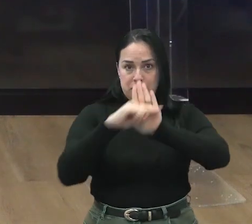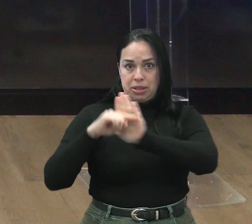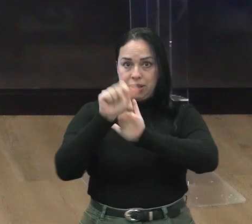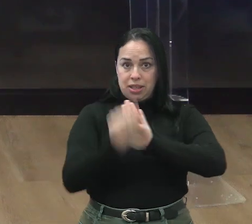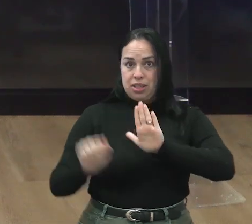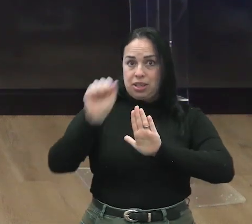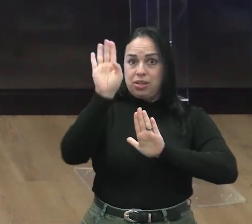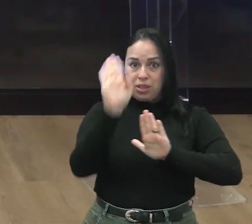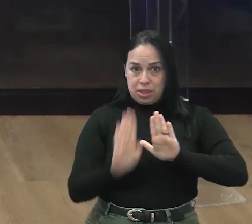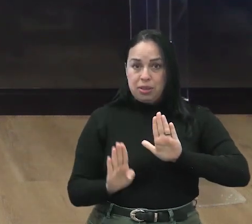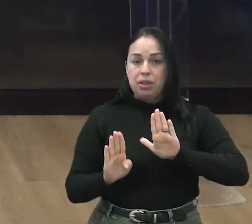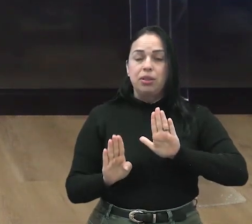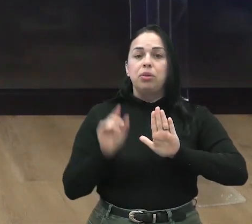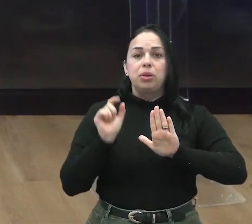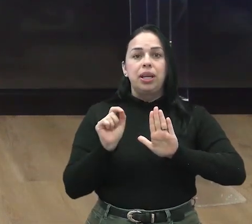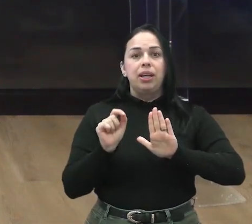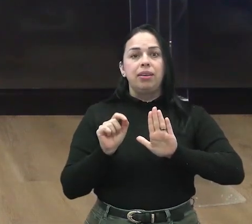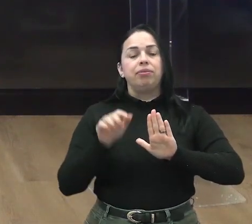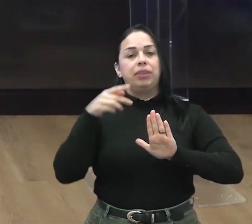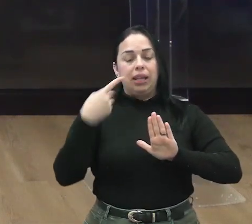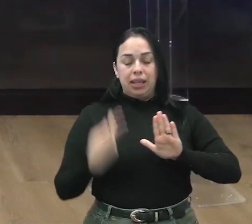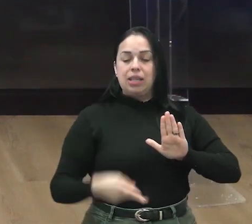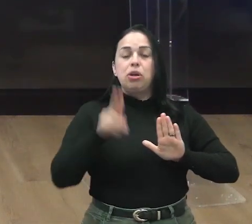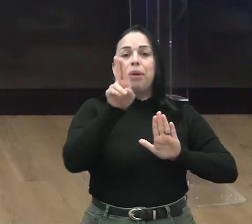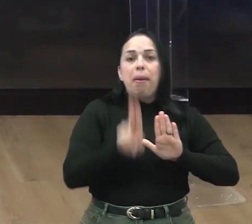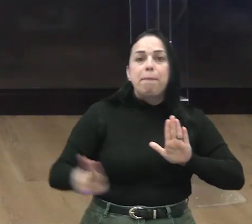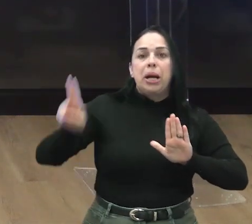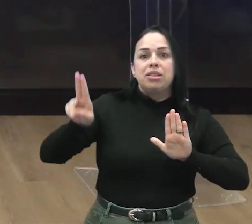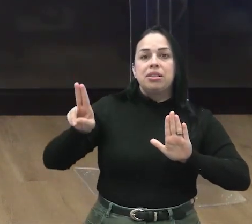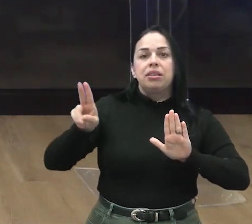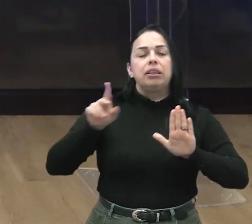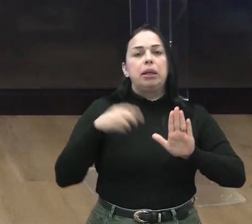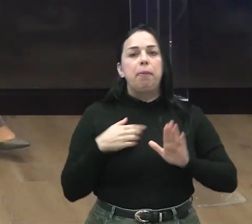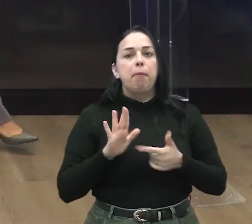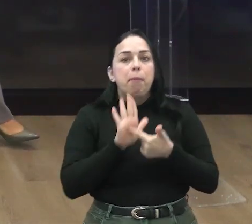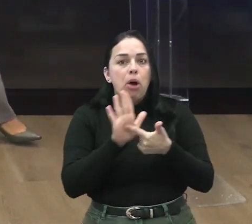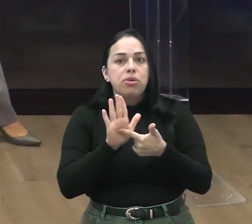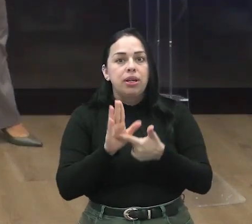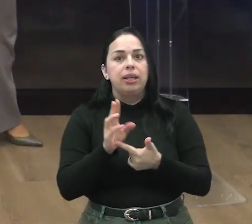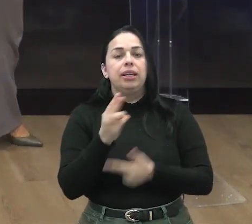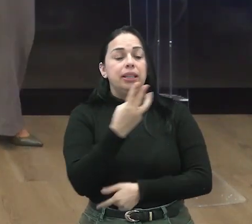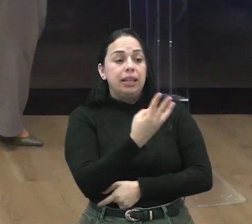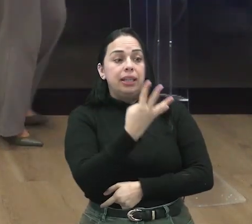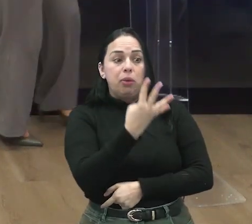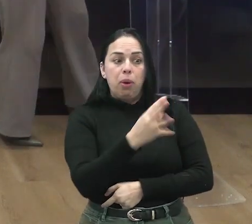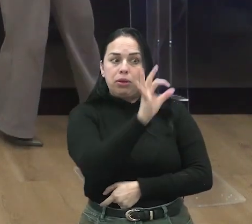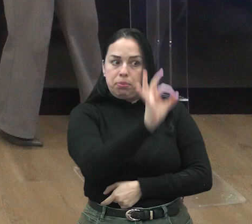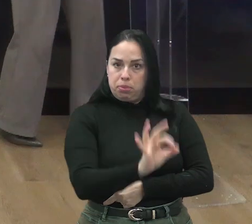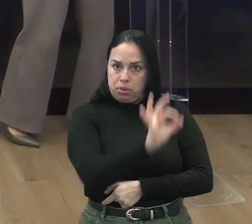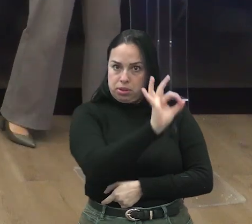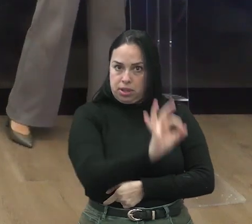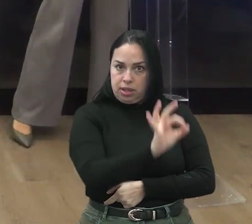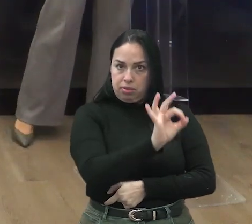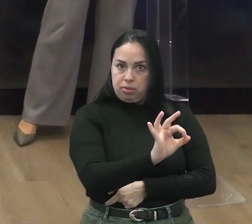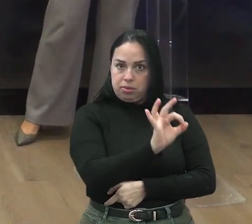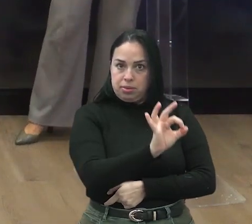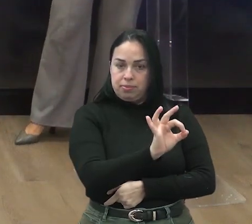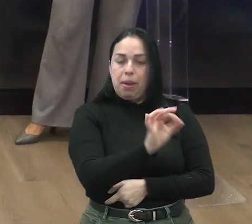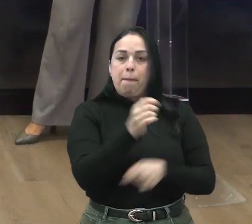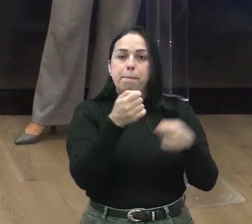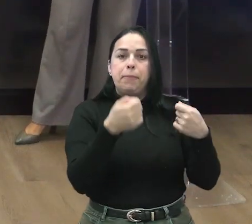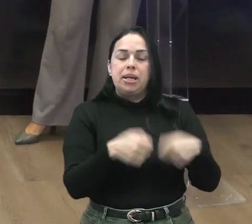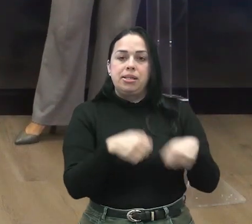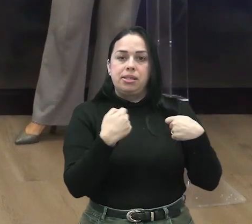estudo da Associação Brasileira de Mantenedoras do Ensino Superior que aponta que 34% dos estudantes